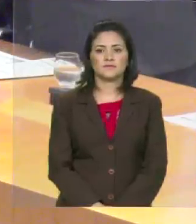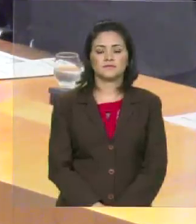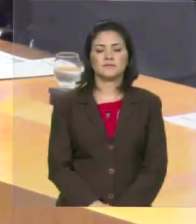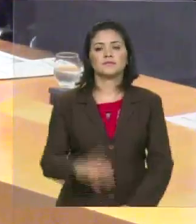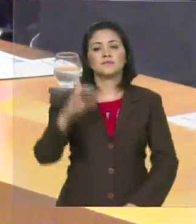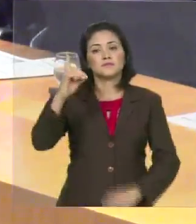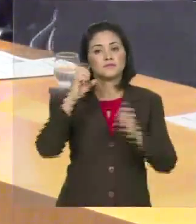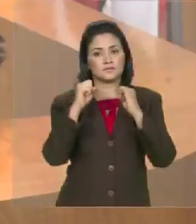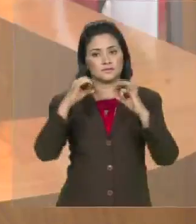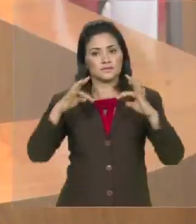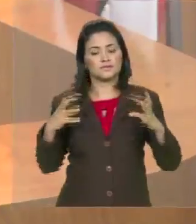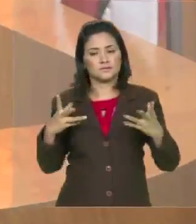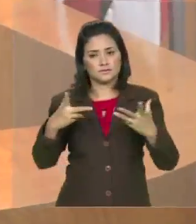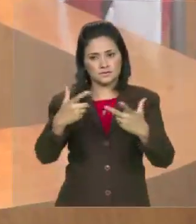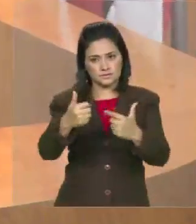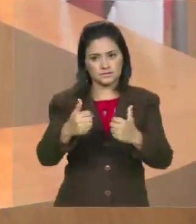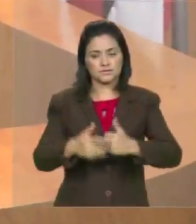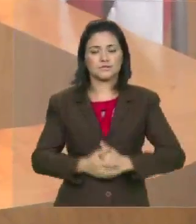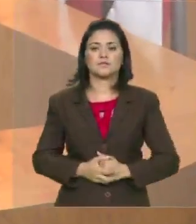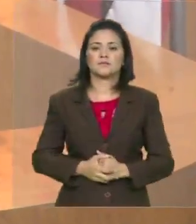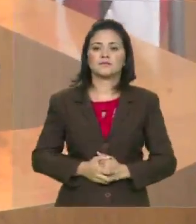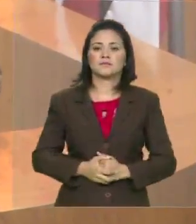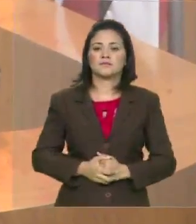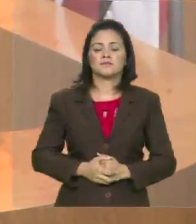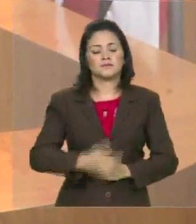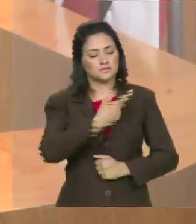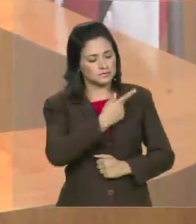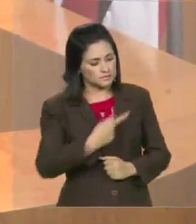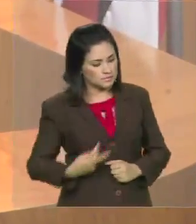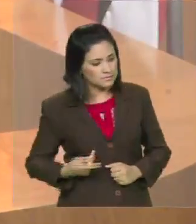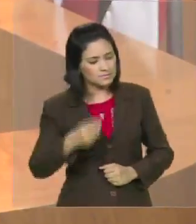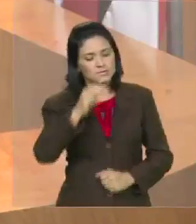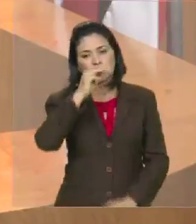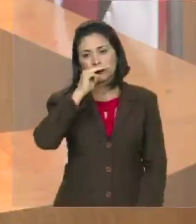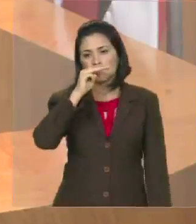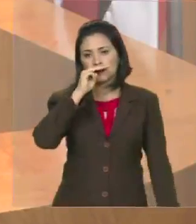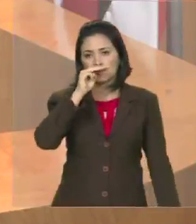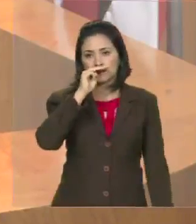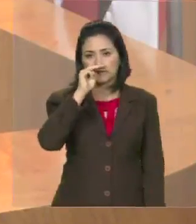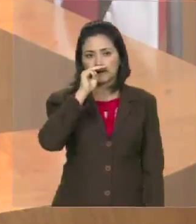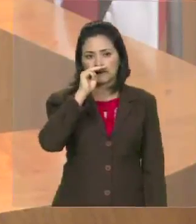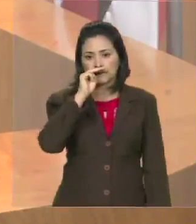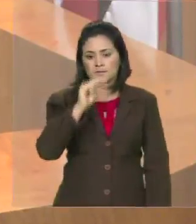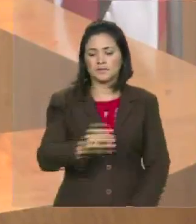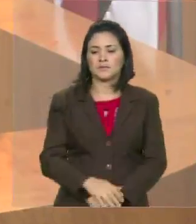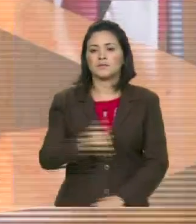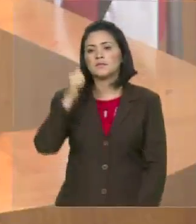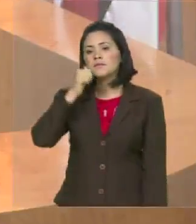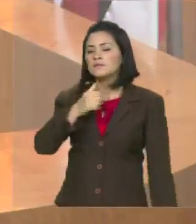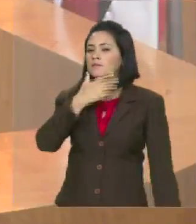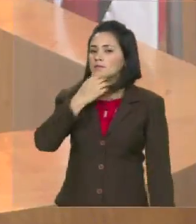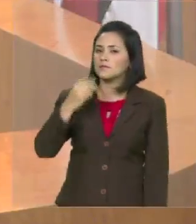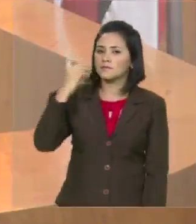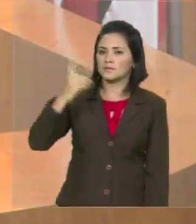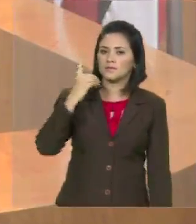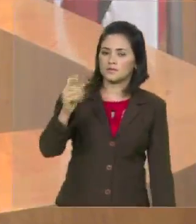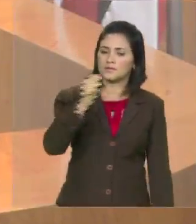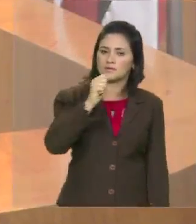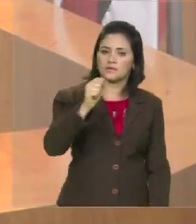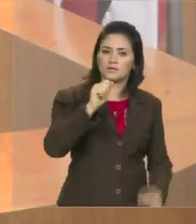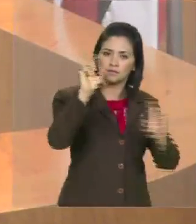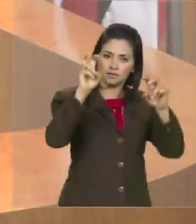Que Deus nos abençoe a todos. Excelentíssimo senhor presidente Humberto Coutinho, excelentíssimos senhores e senhoras deputados, imprensa,